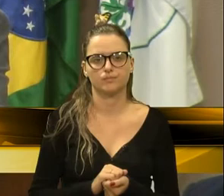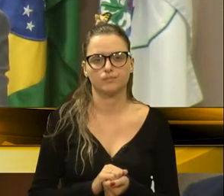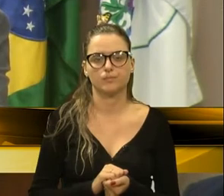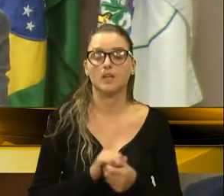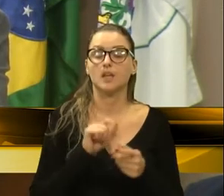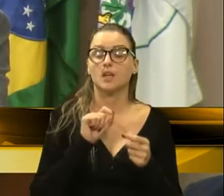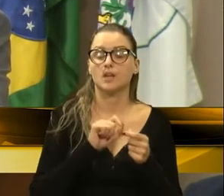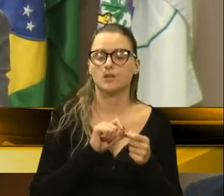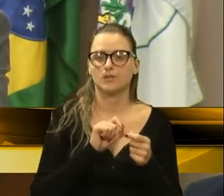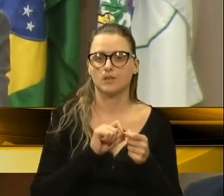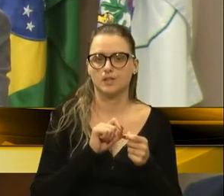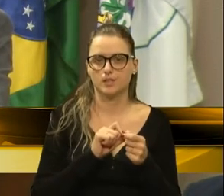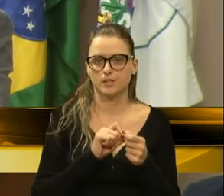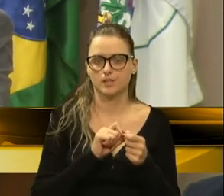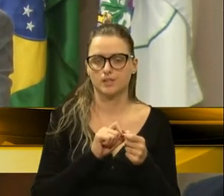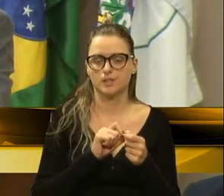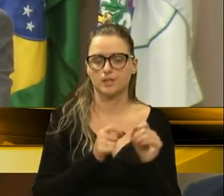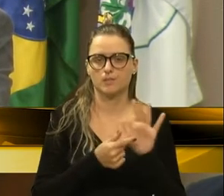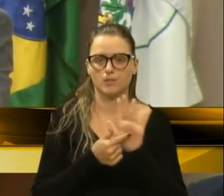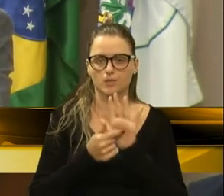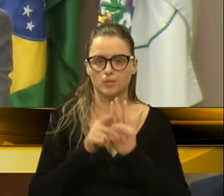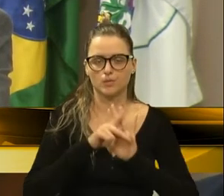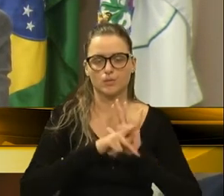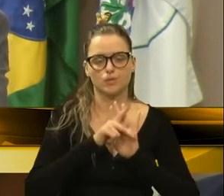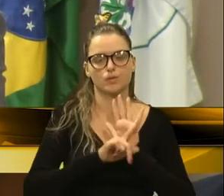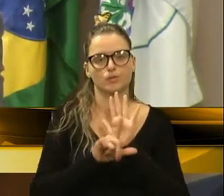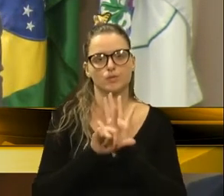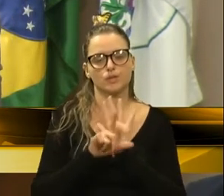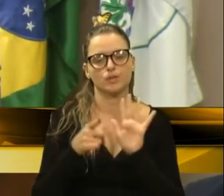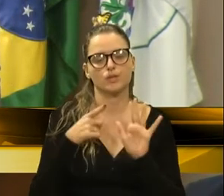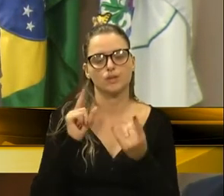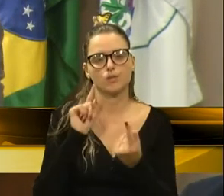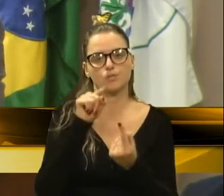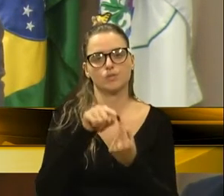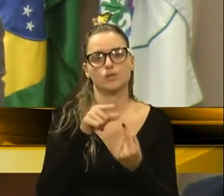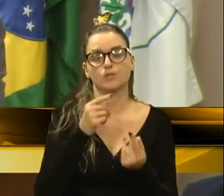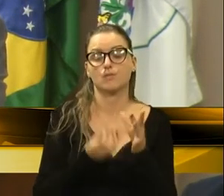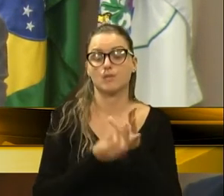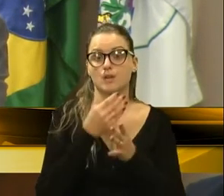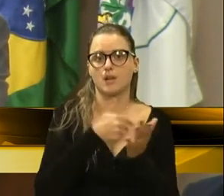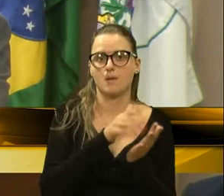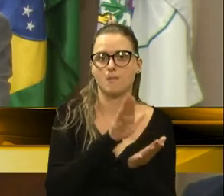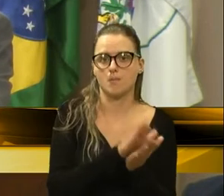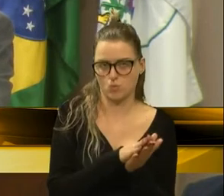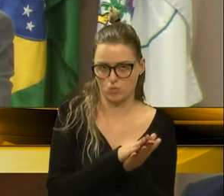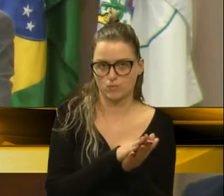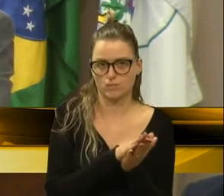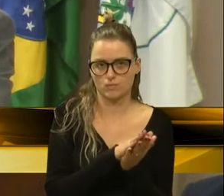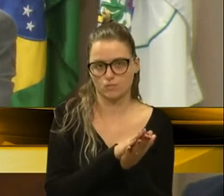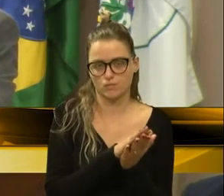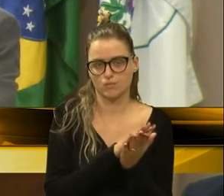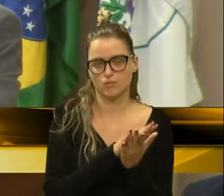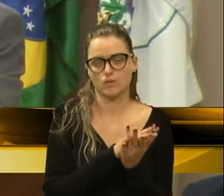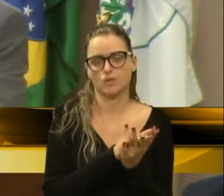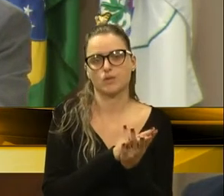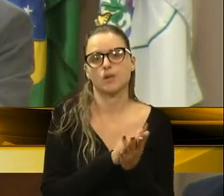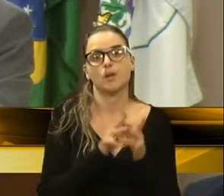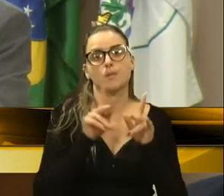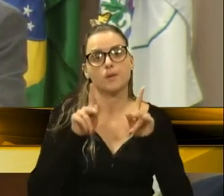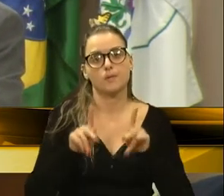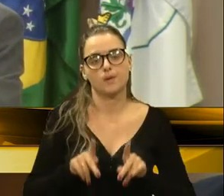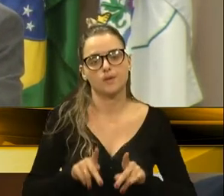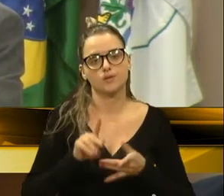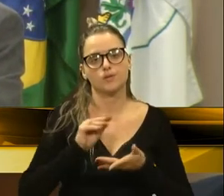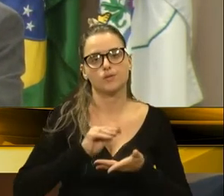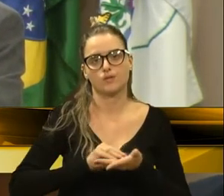fazer uma indicação, ou apresentar um projeto de lei que vise criar uma multa, tá, para quem